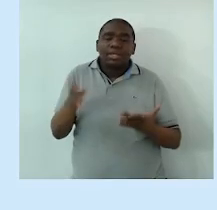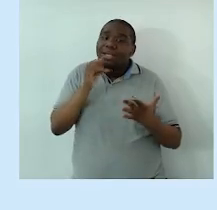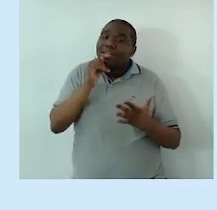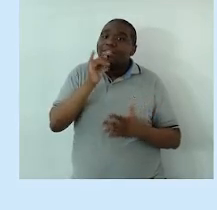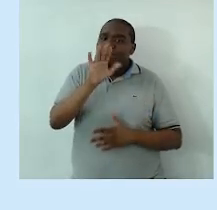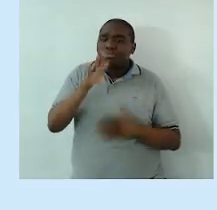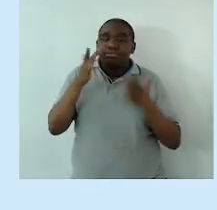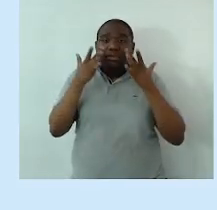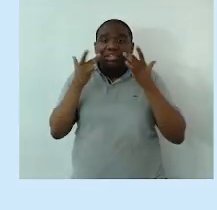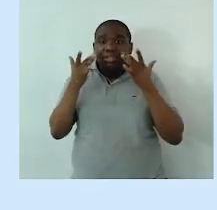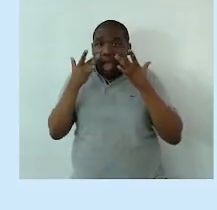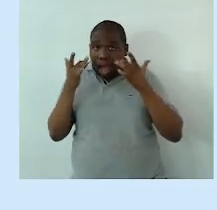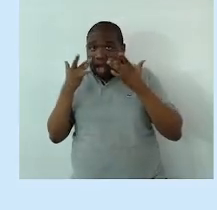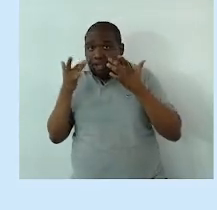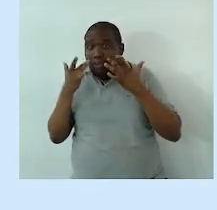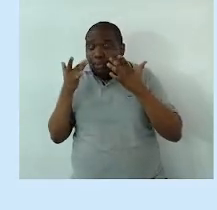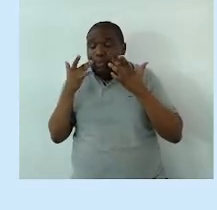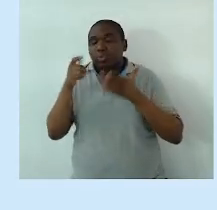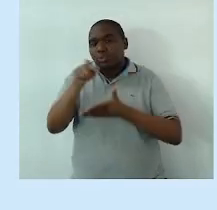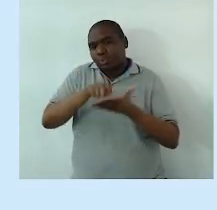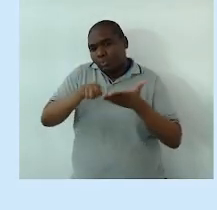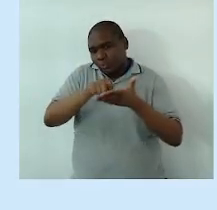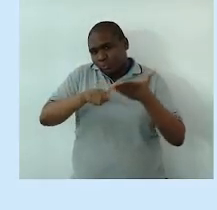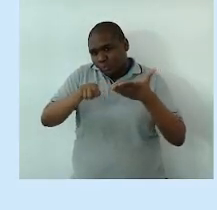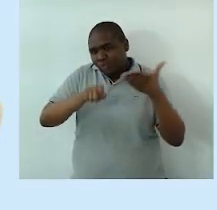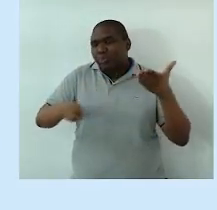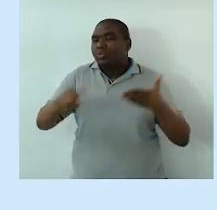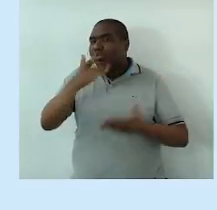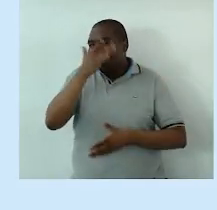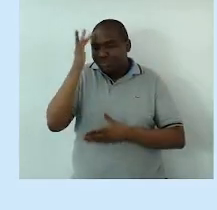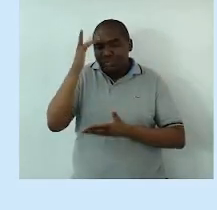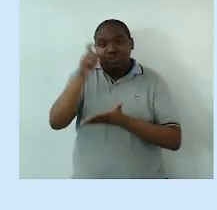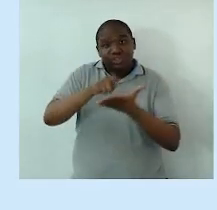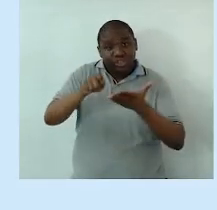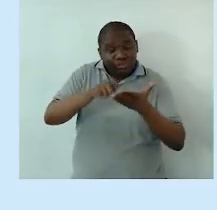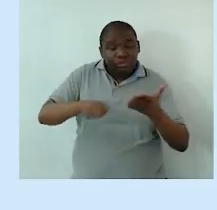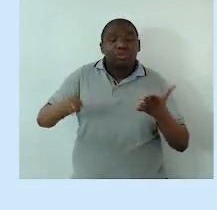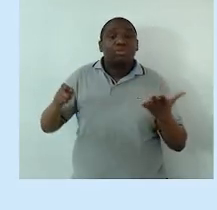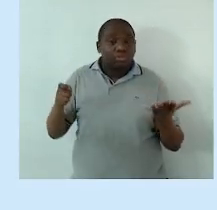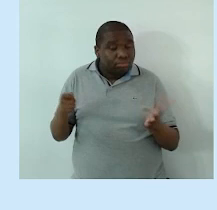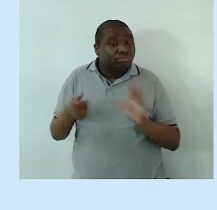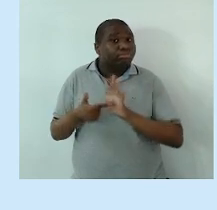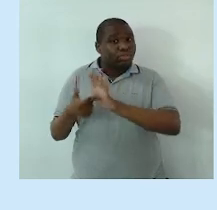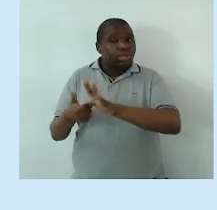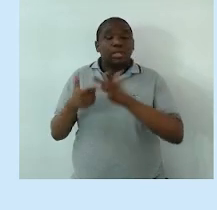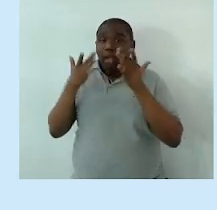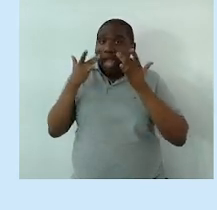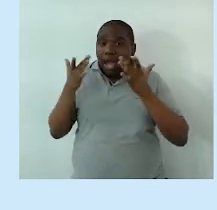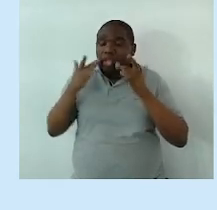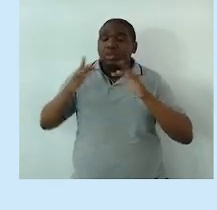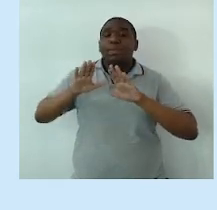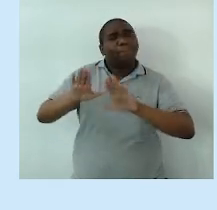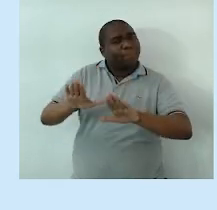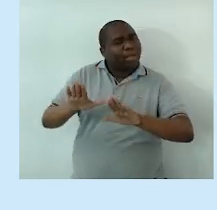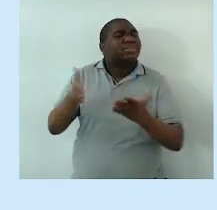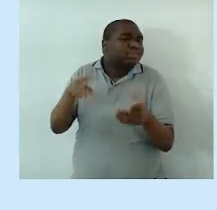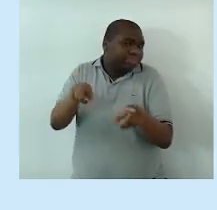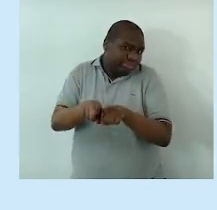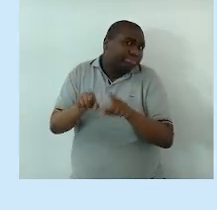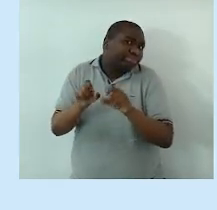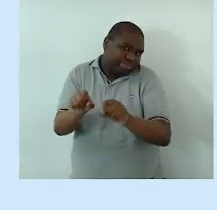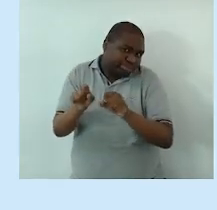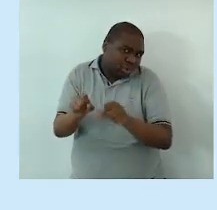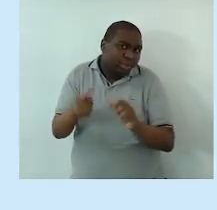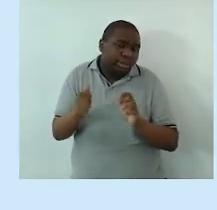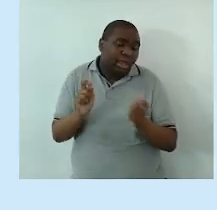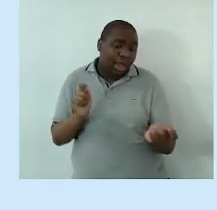foi, a princípio, o dramaturgo escreveu aquela peça para ser encenada no teatro, mas isso não impede que ela